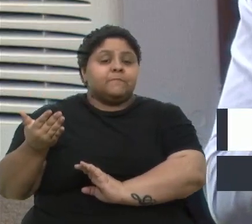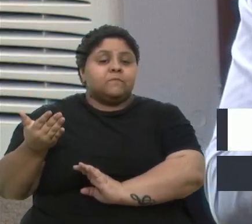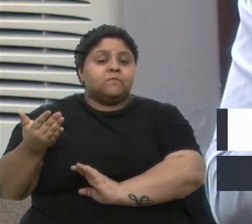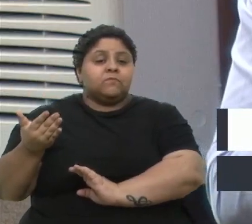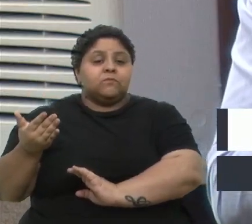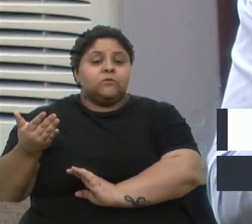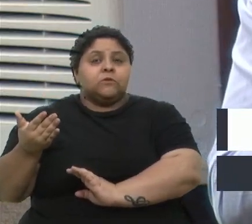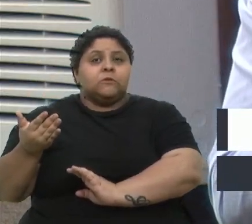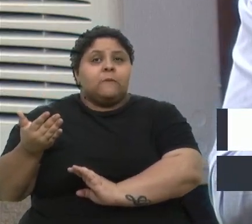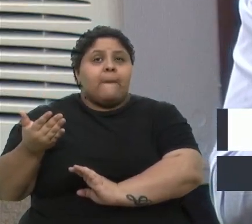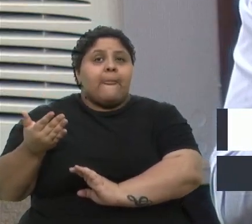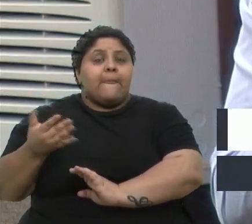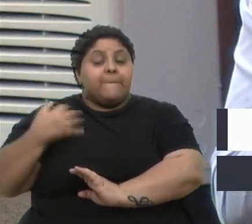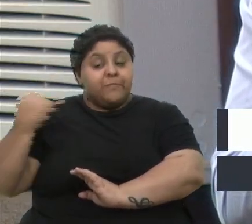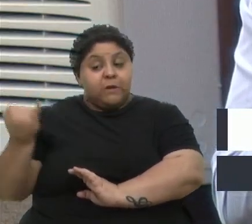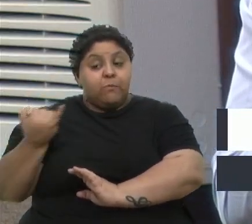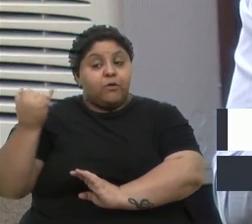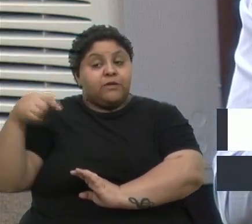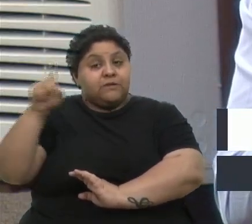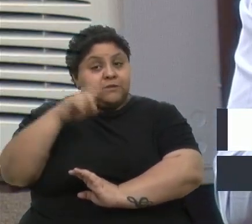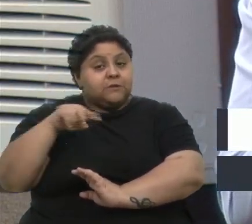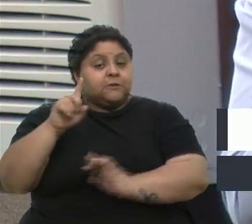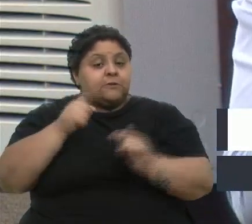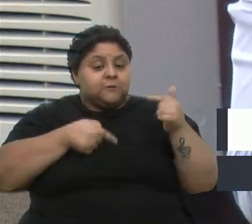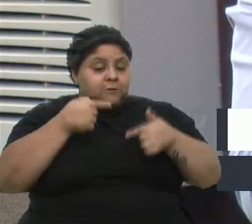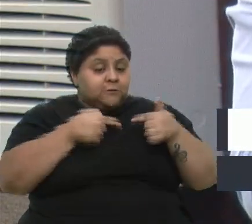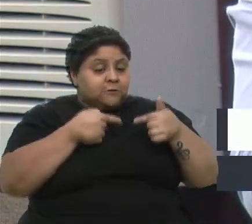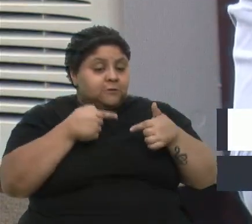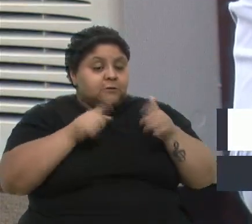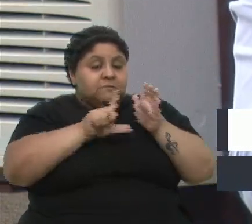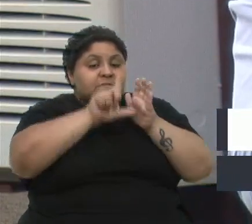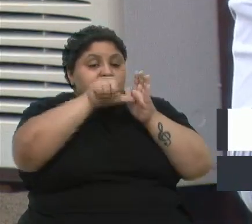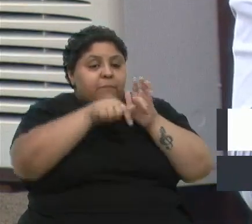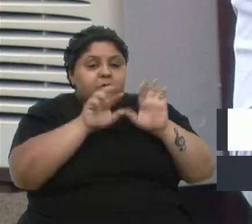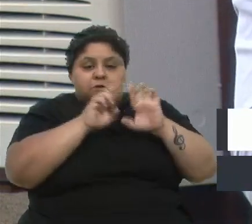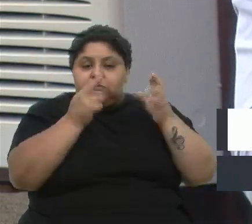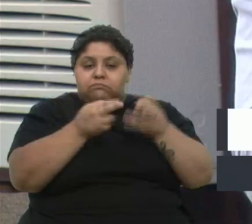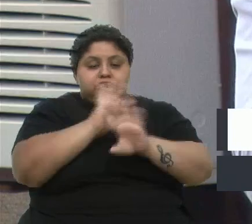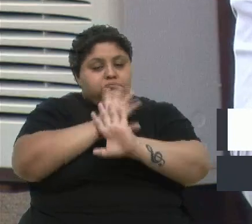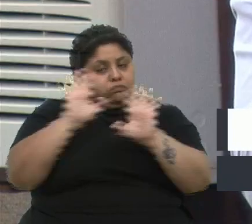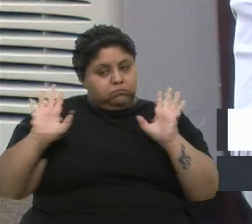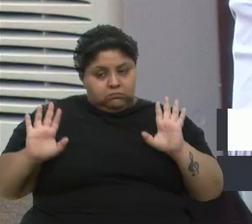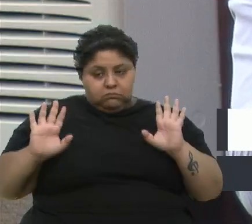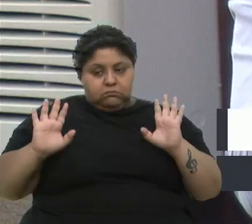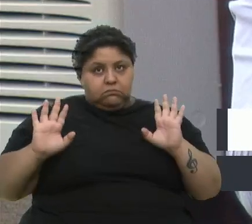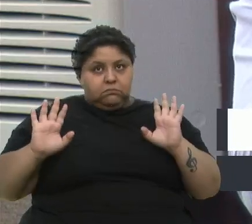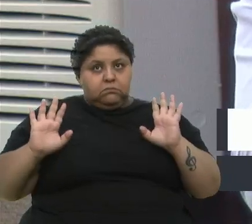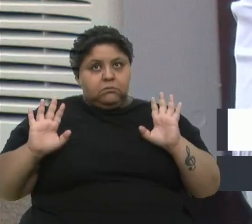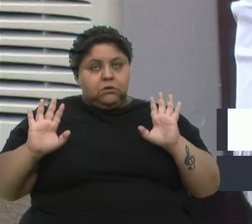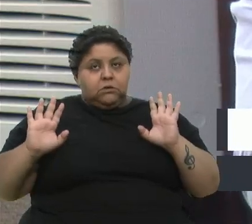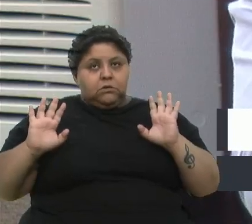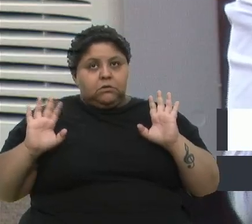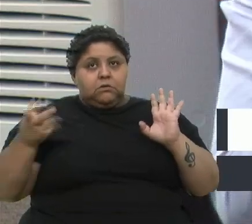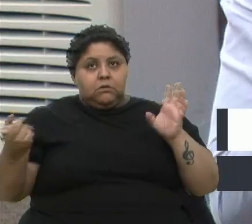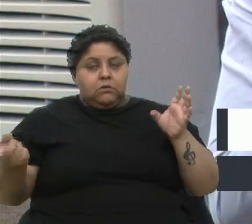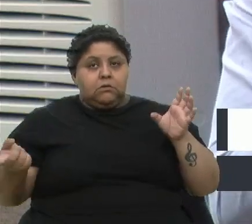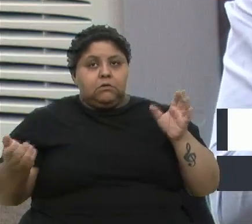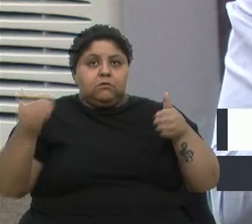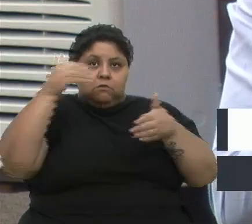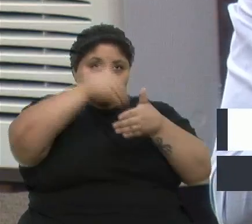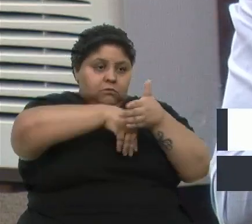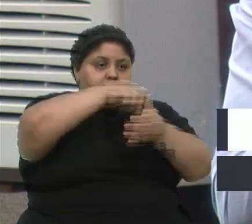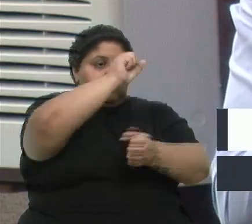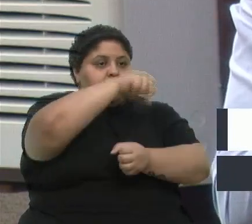seria importante a gente debater isso aqui após essa reunião, mas tudo bem, vamos votar favorável